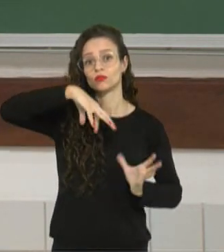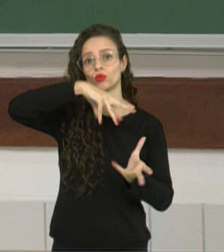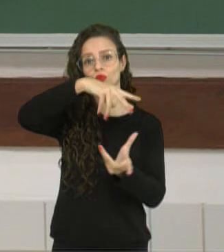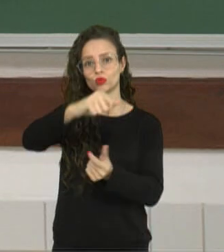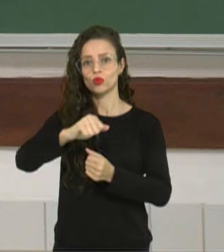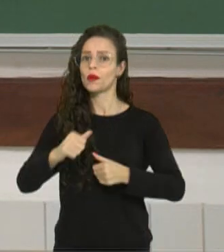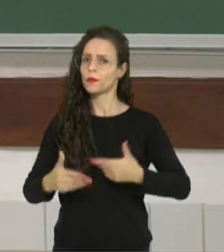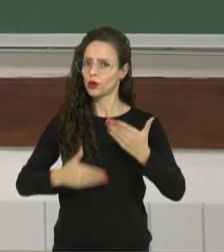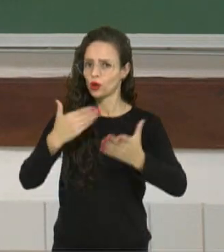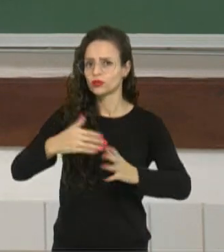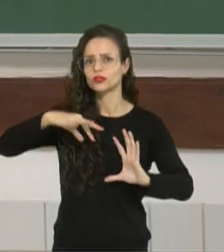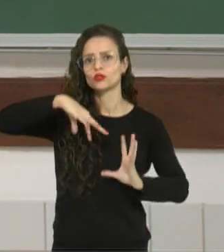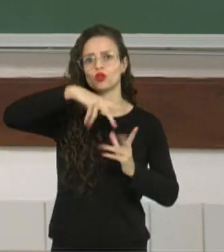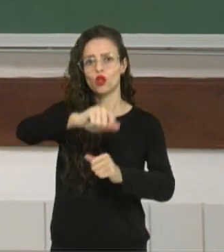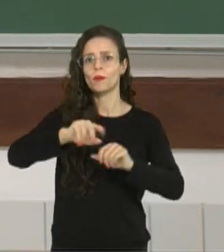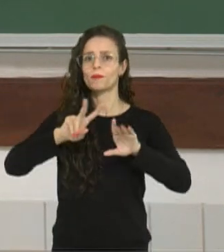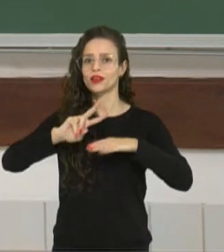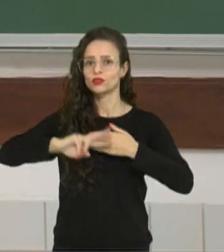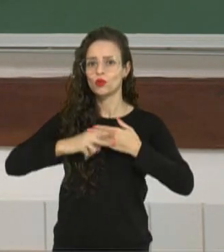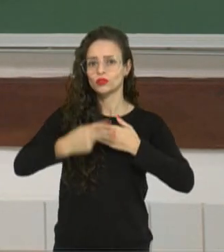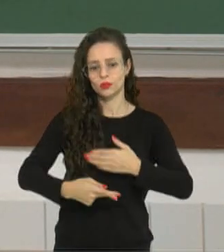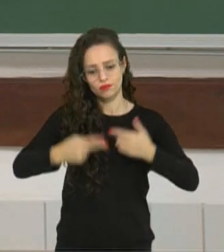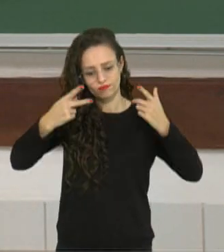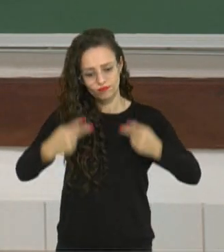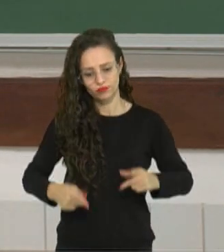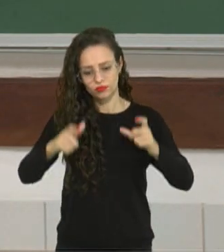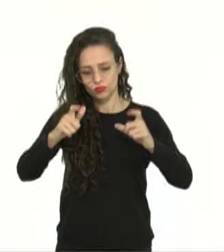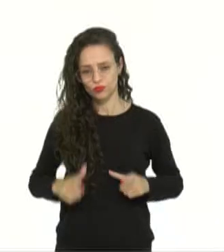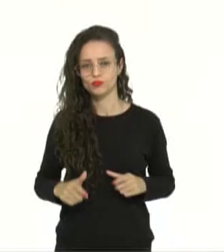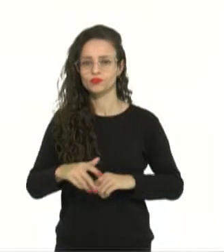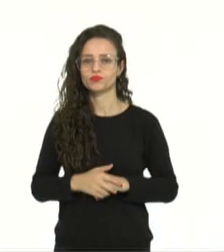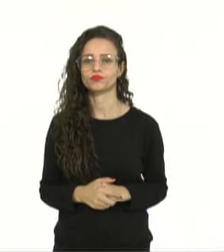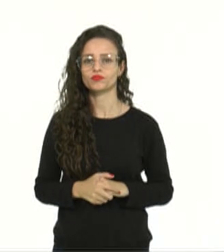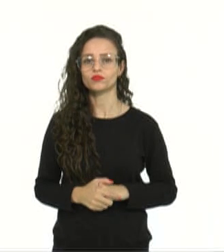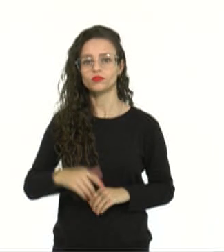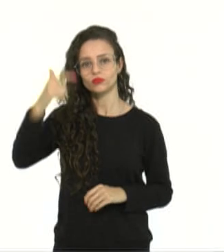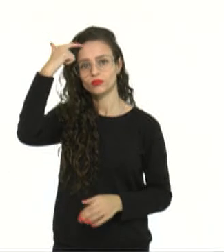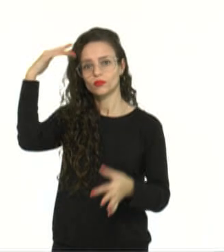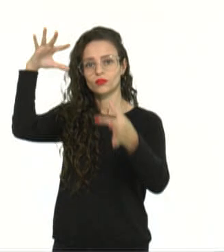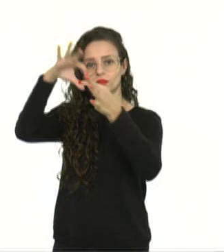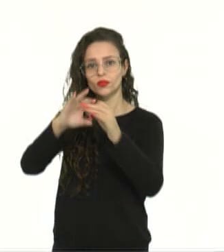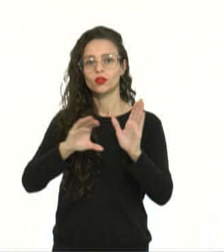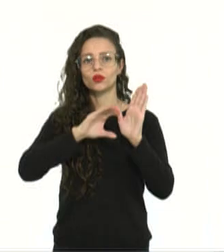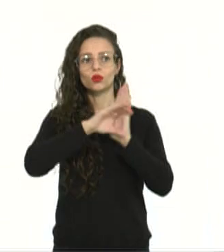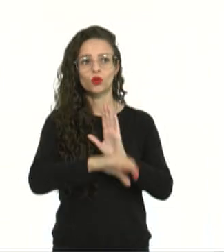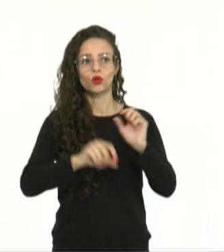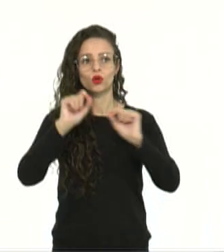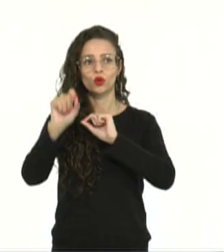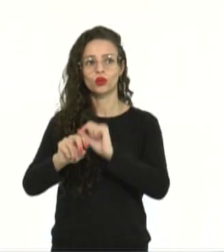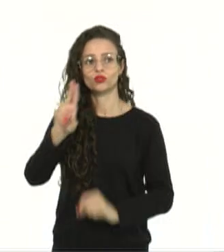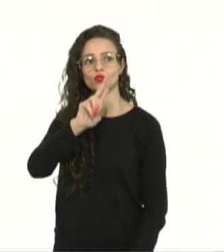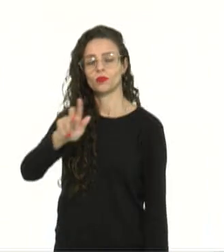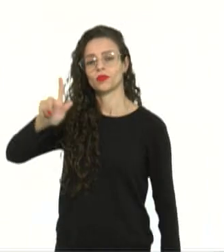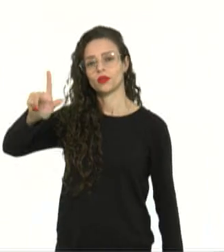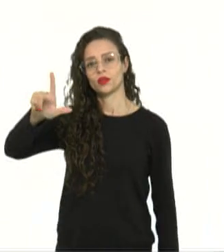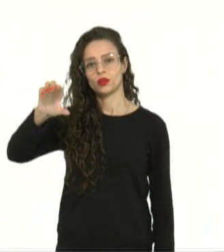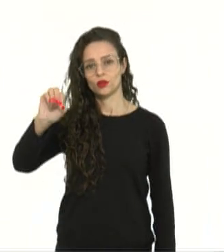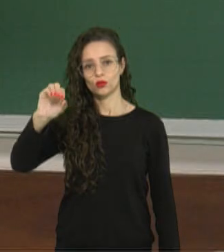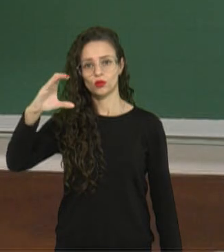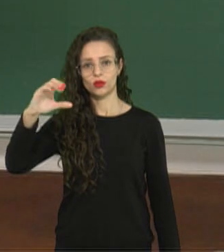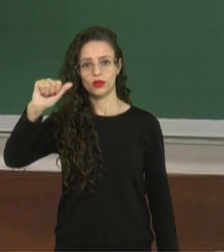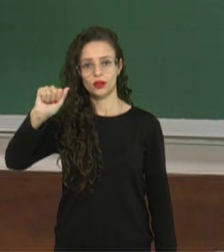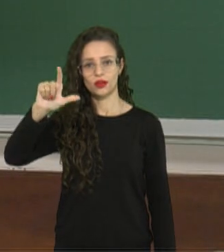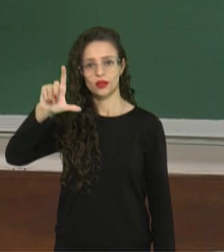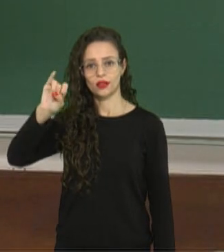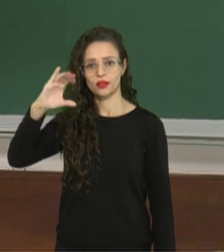processos globais, efeitos locais. Então, é preciso pensar num conceito chamado glocalização. A gente